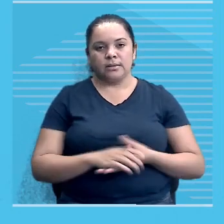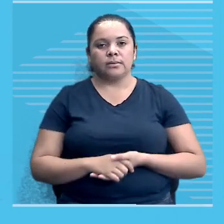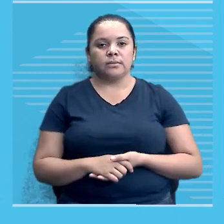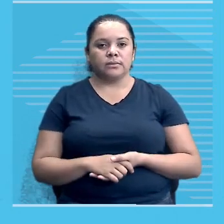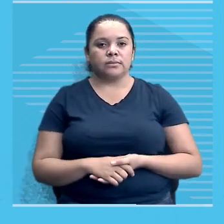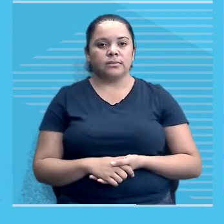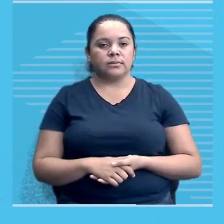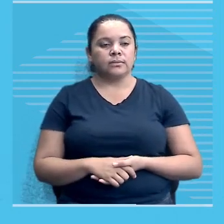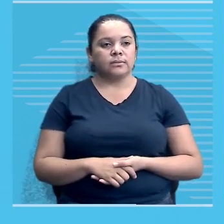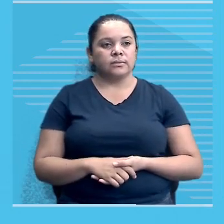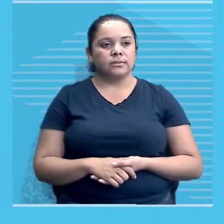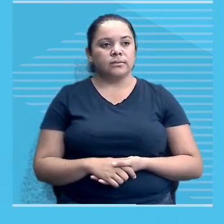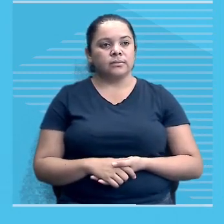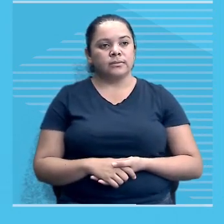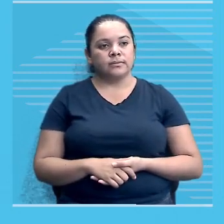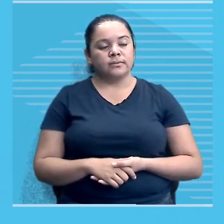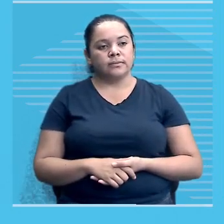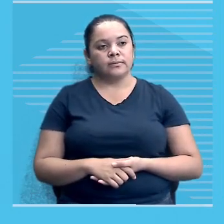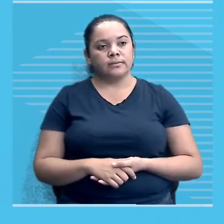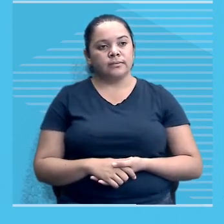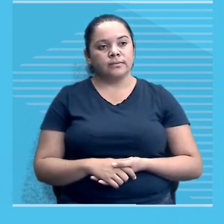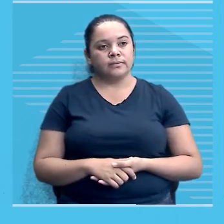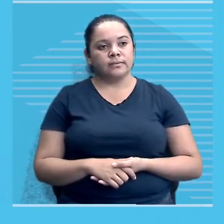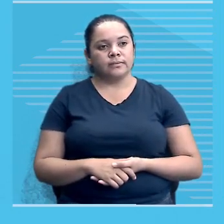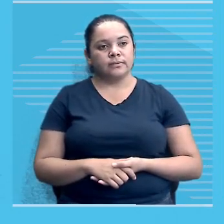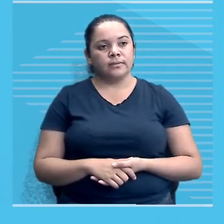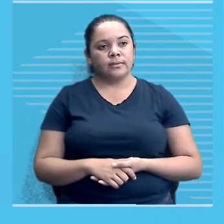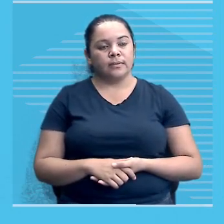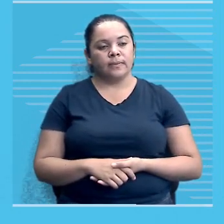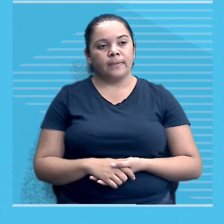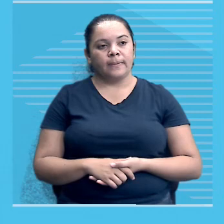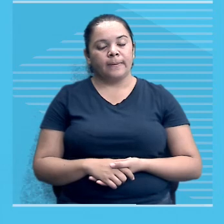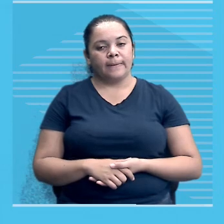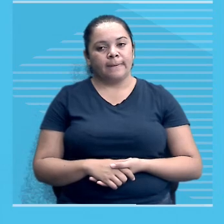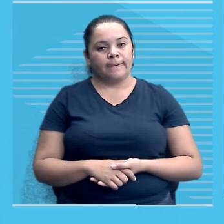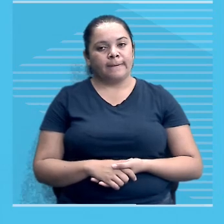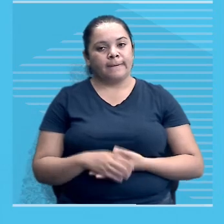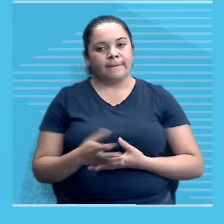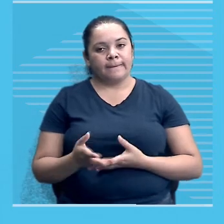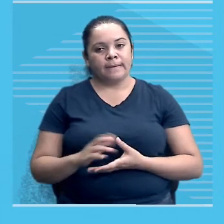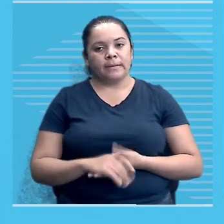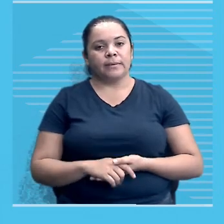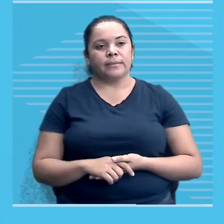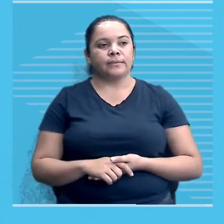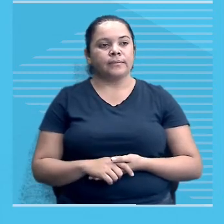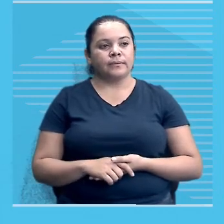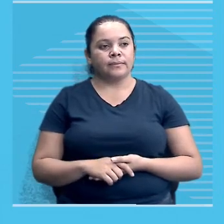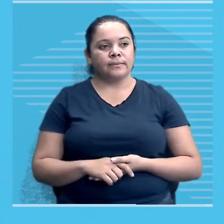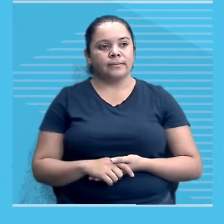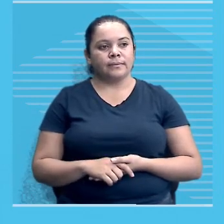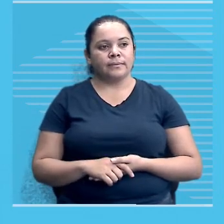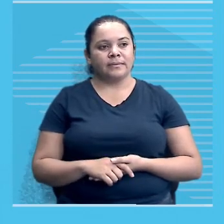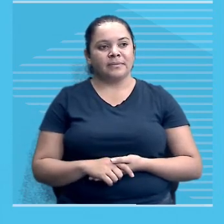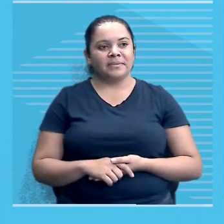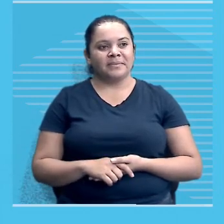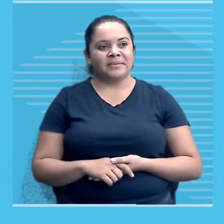0 e 1 quanto maior for o seu expoente né quanto maior a